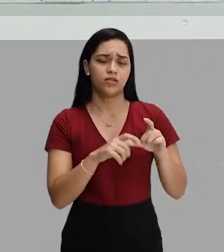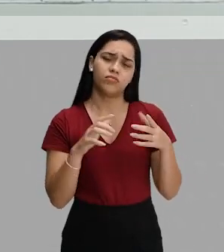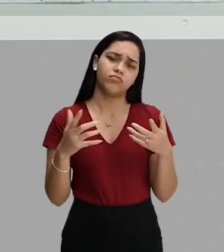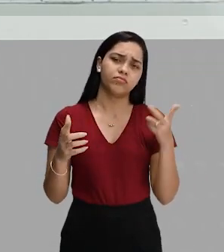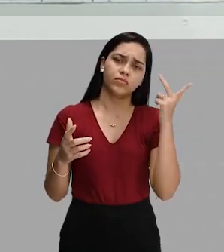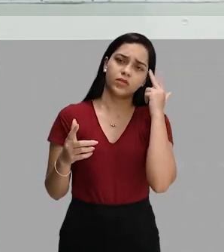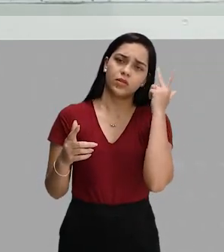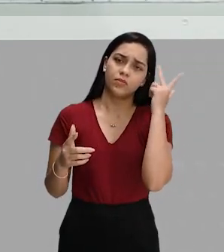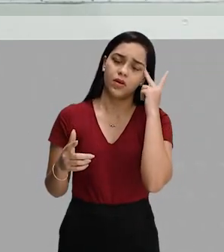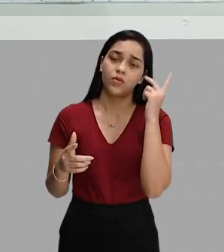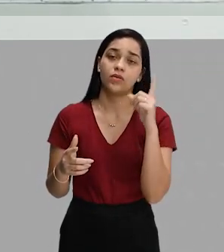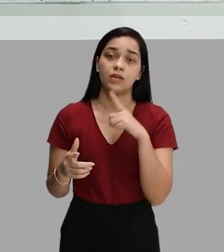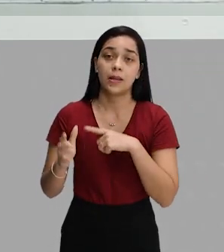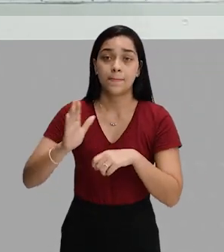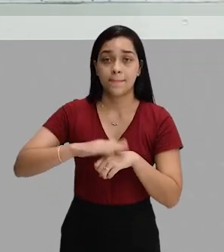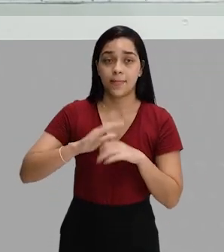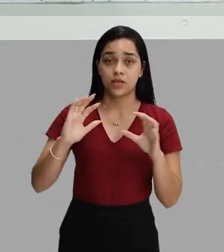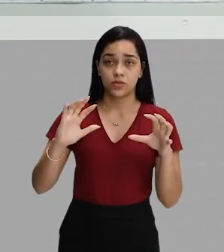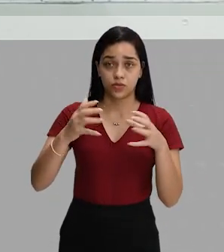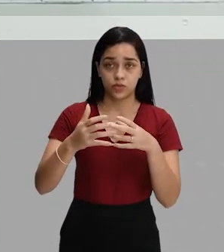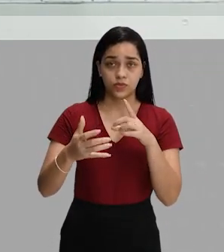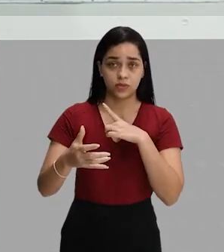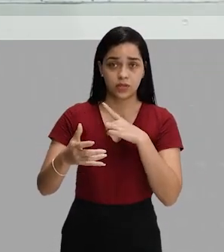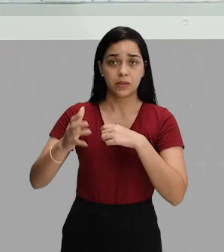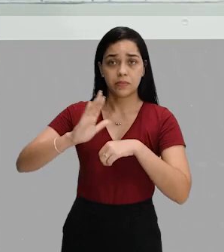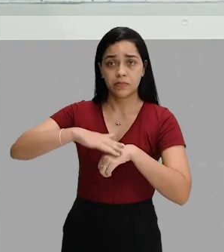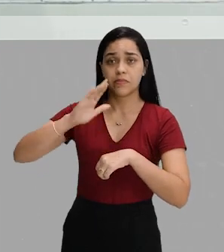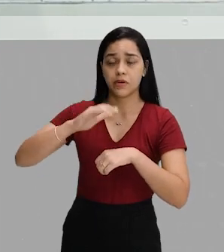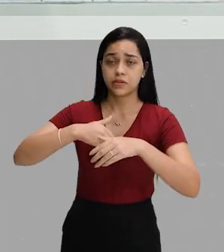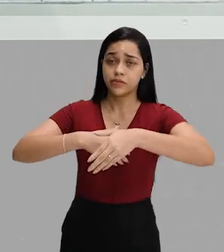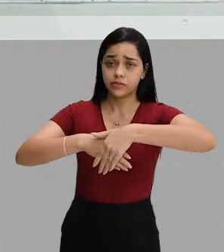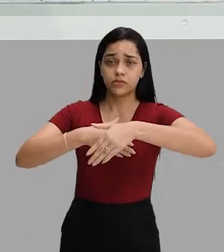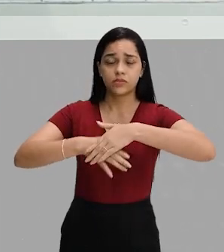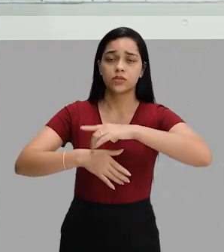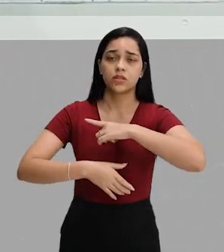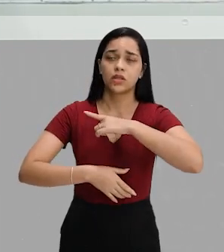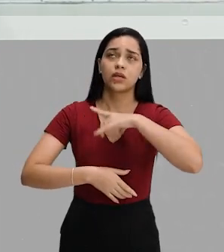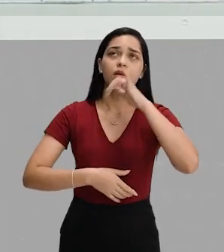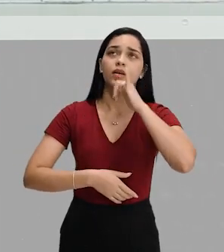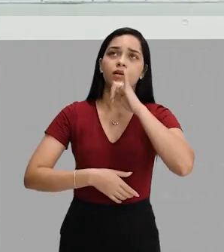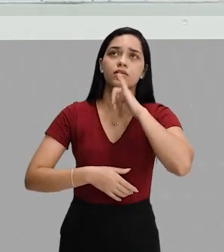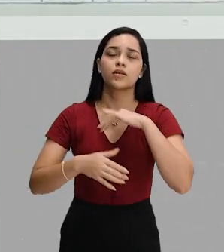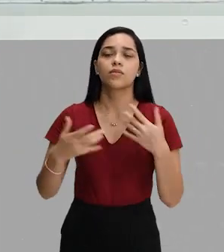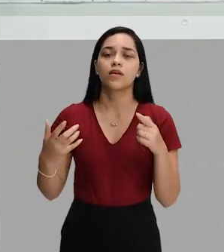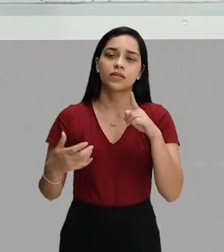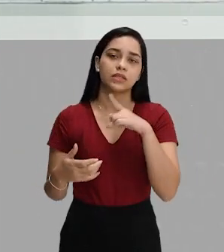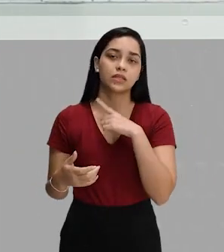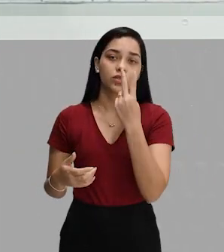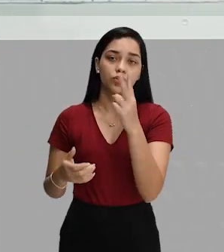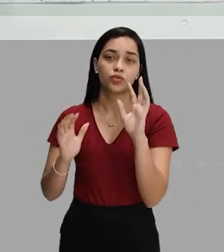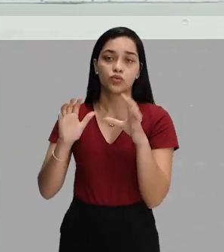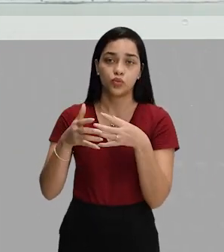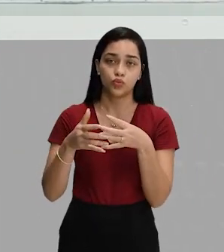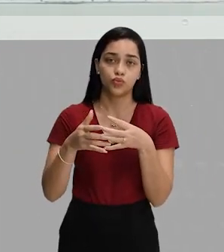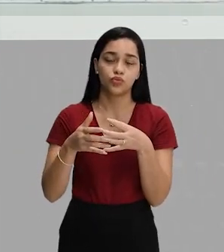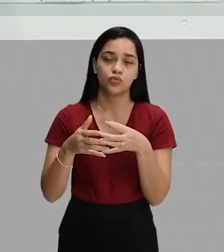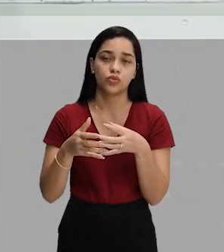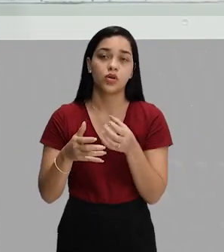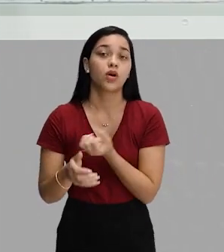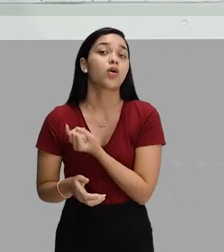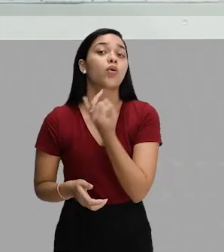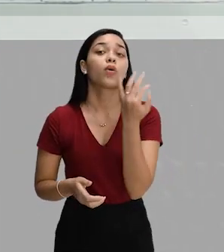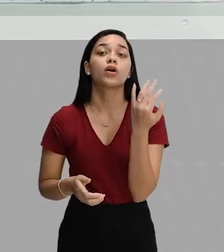óbvio, né? Quanto mais clubes tiverem, mais partidas vão ter. Por exemplo, ó, se você tiver dois clubes, você vai ter